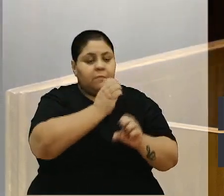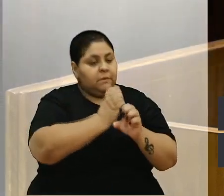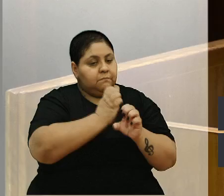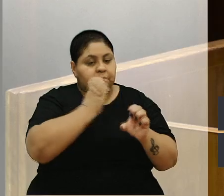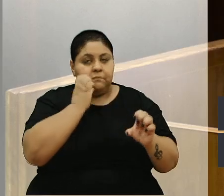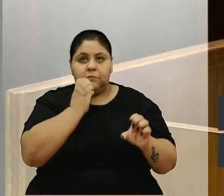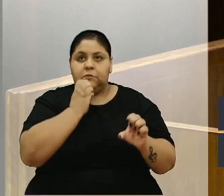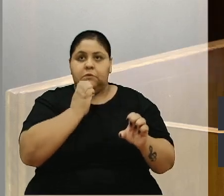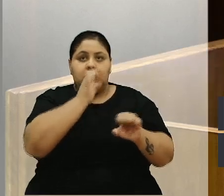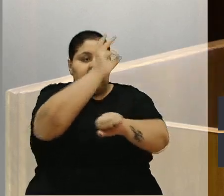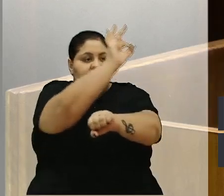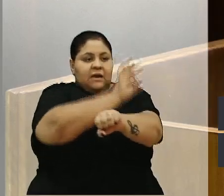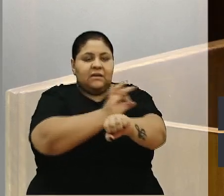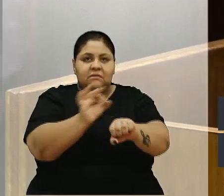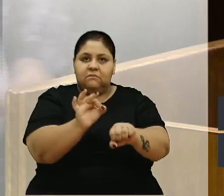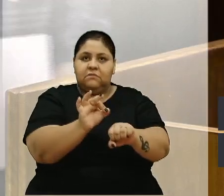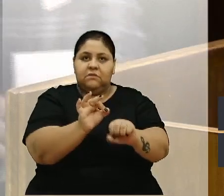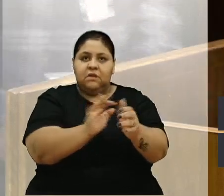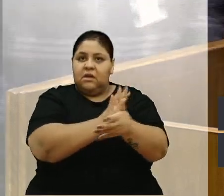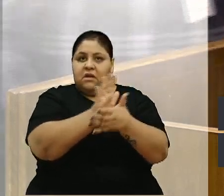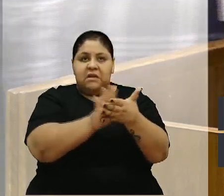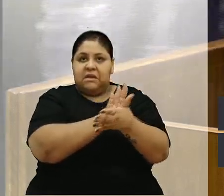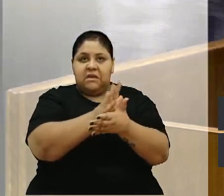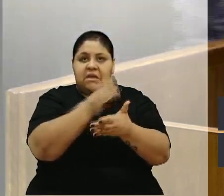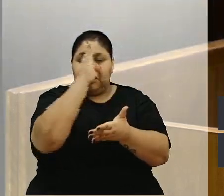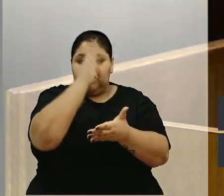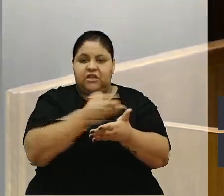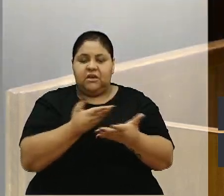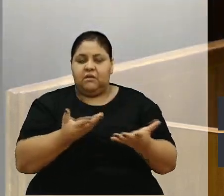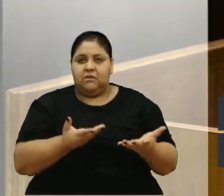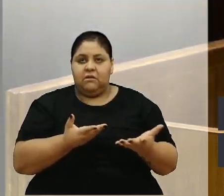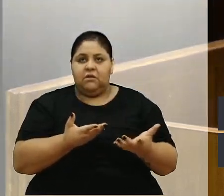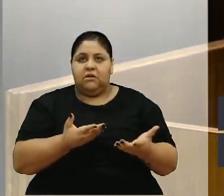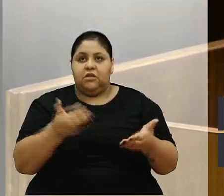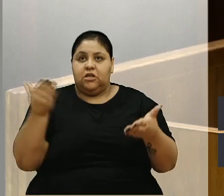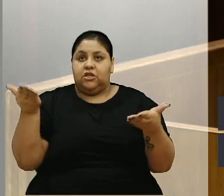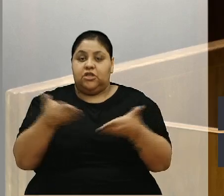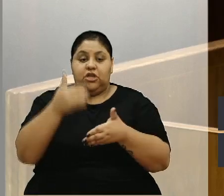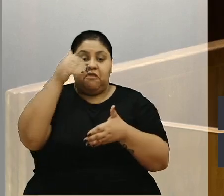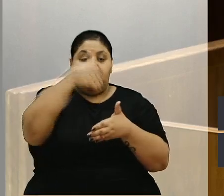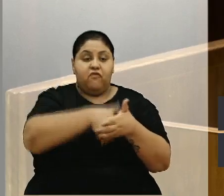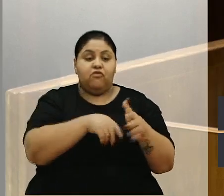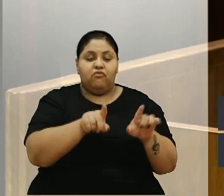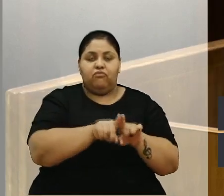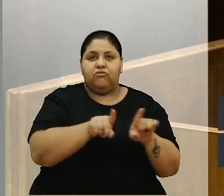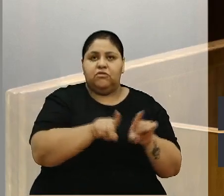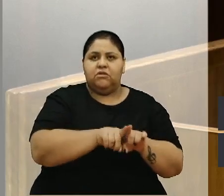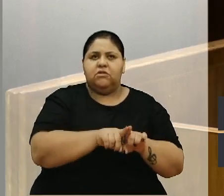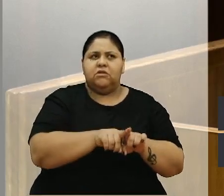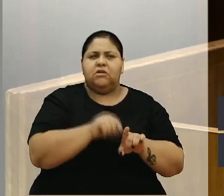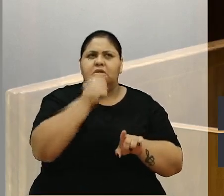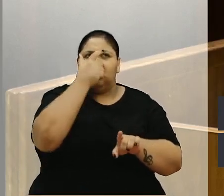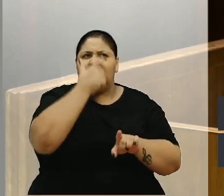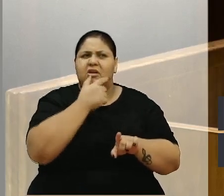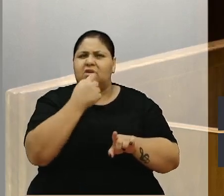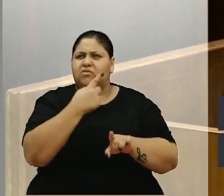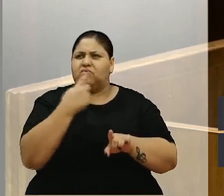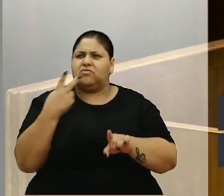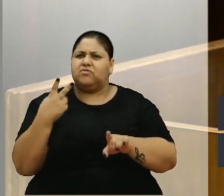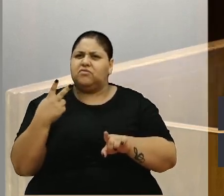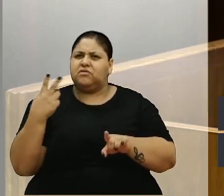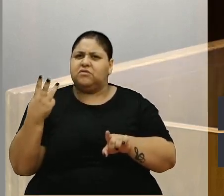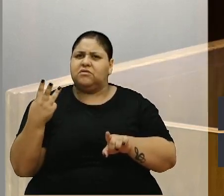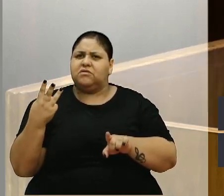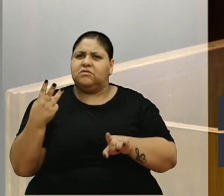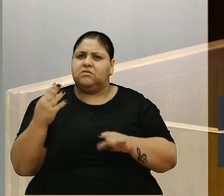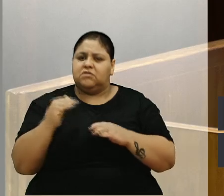mais arquitetos, e ninguém quer nada de graça, porque a gente já votou aqui, inclusive, se eu não me engano, 1 ou 2, 3